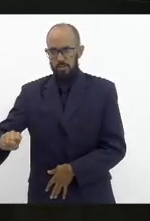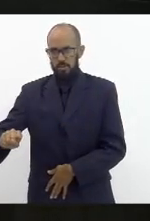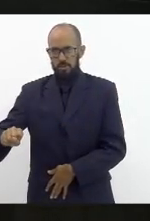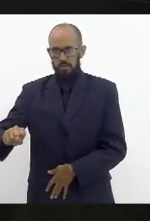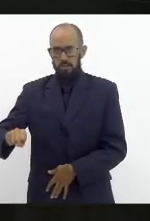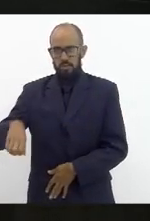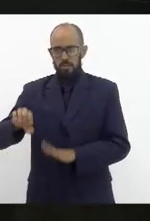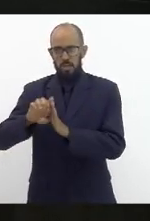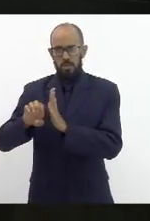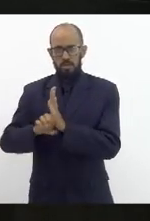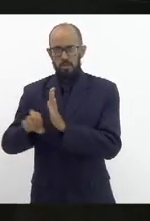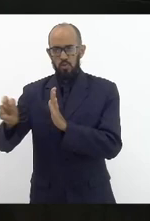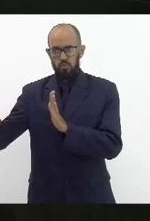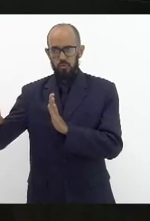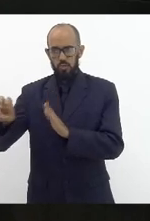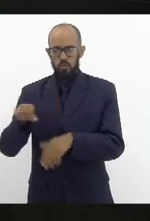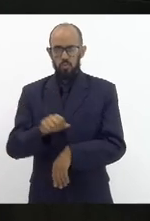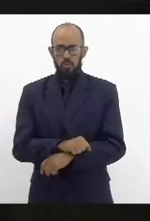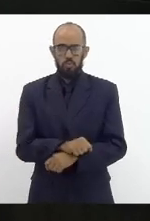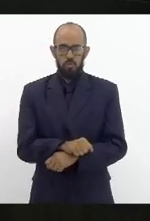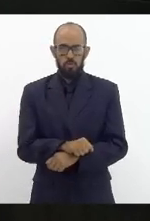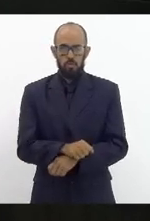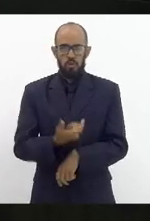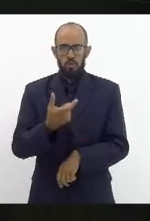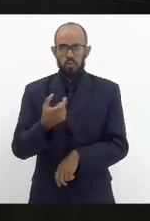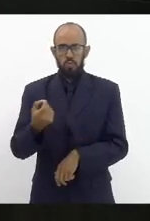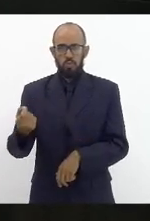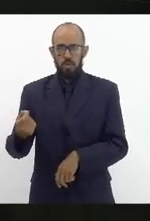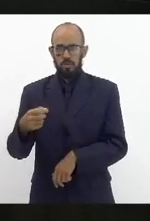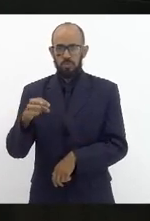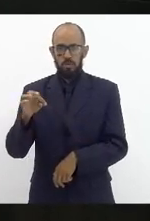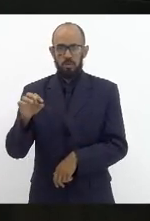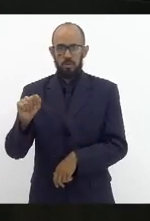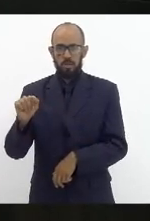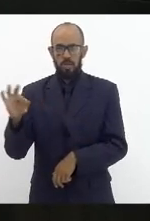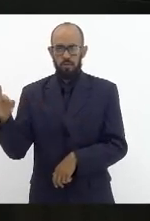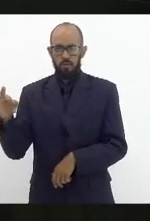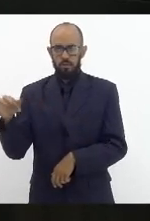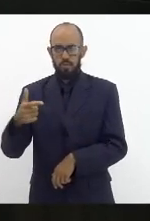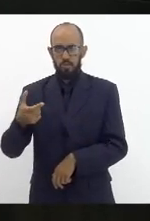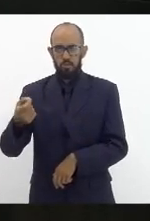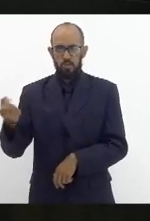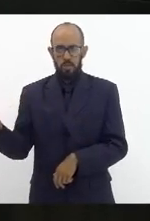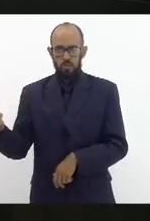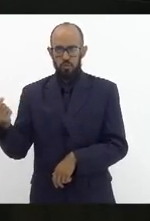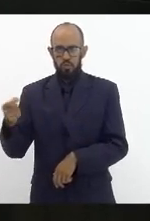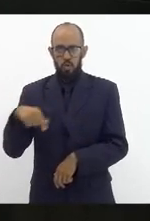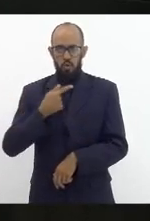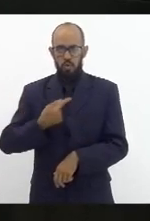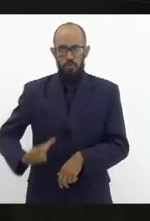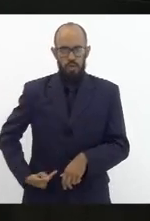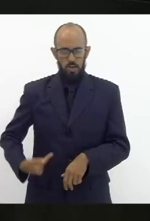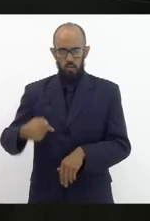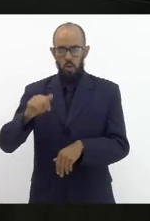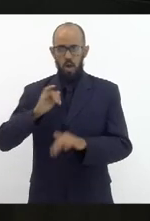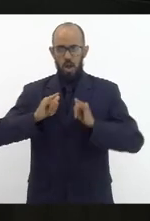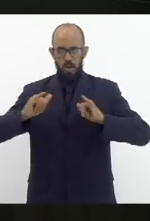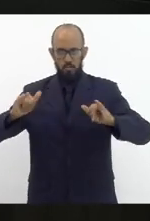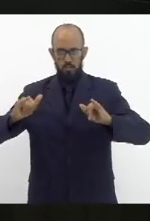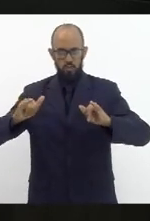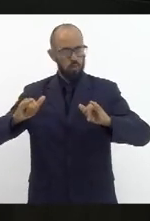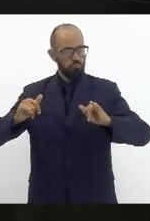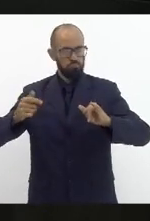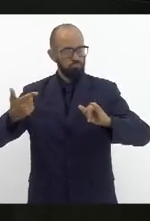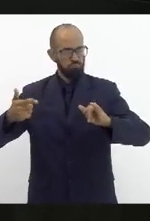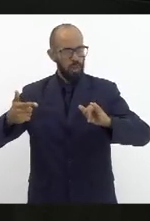5, vagas para o TAF 200. O aumento de vagas para o TAF anunciado pelo governador, no caso dos peritos criminais, não